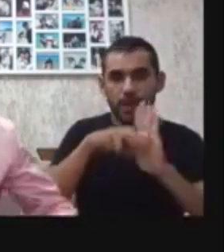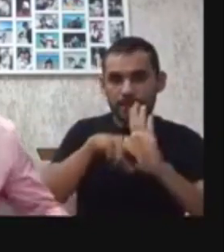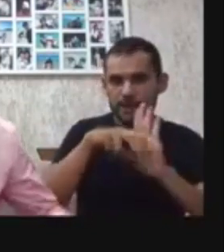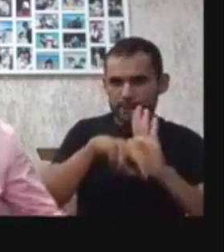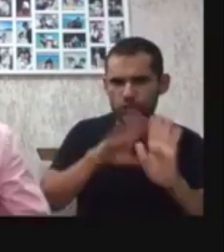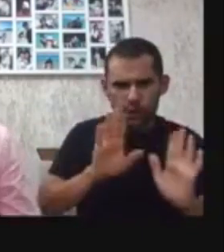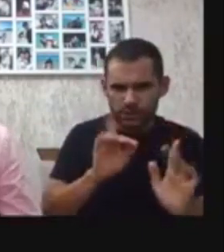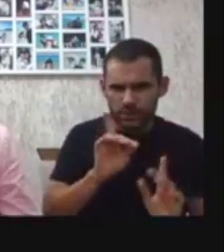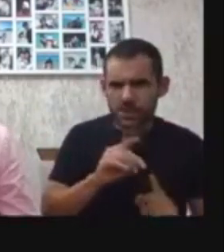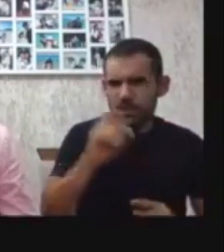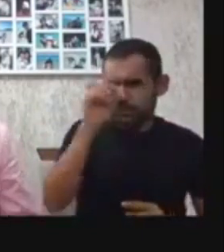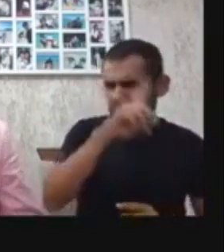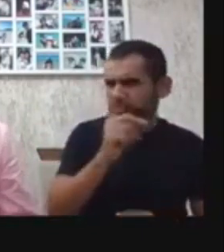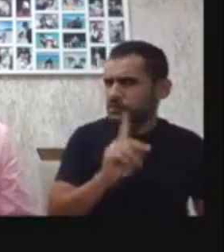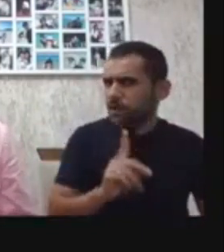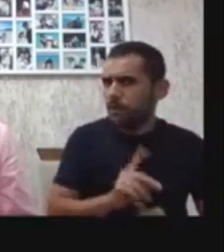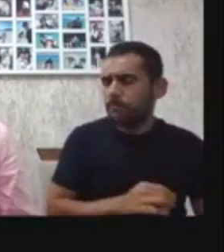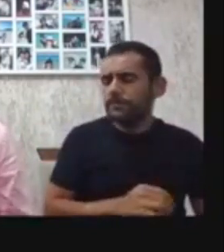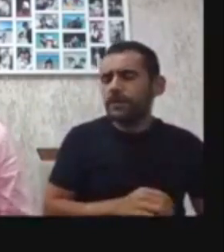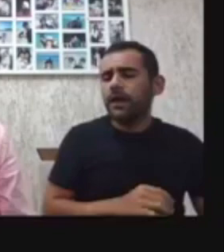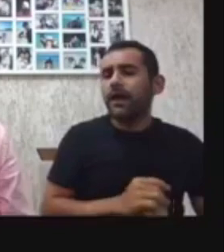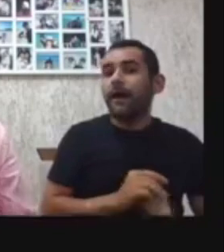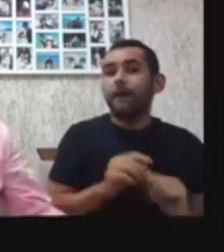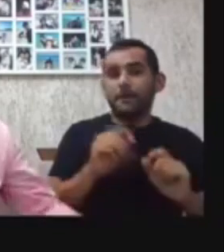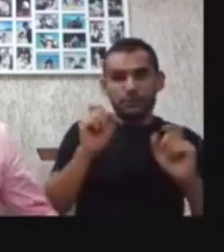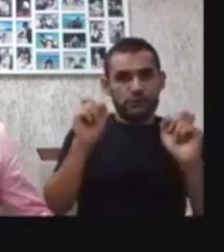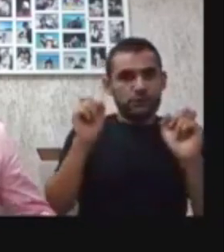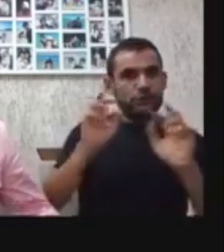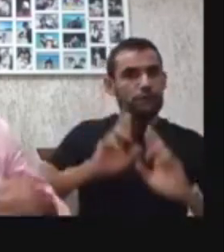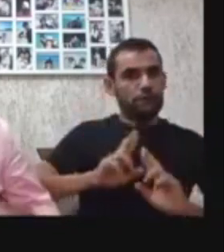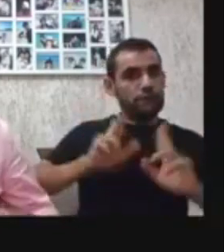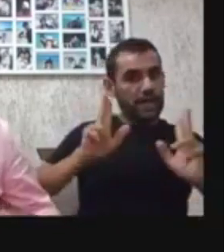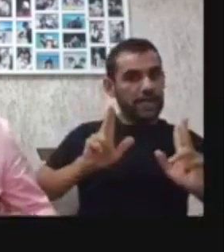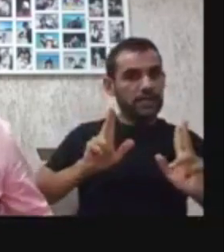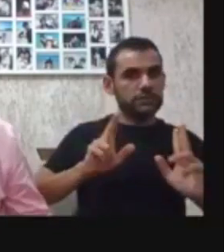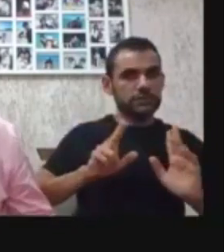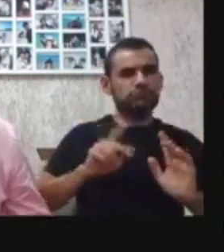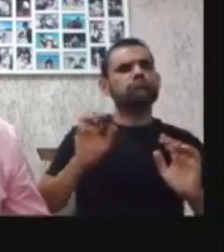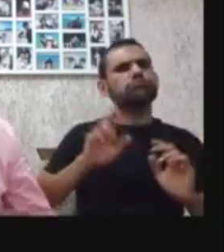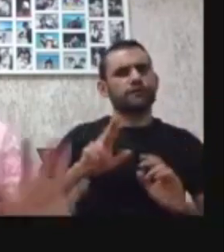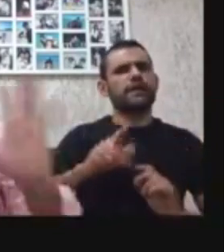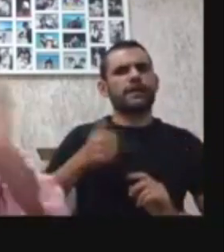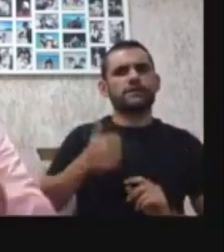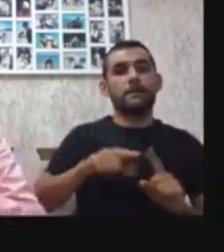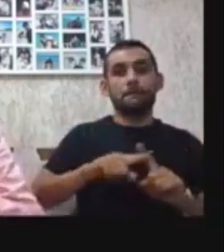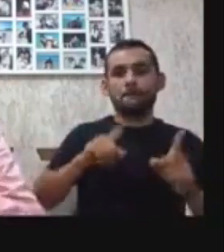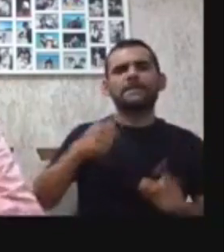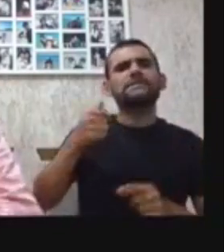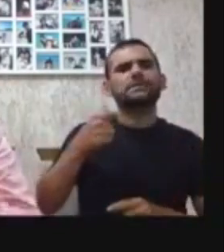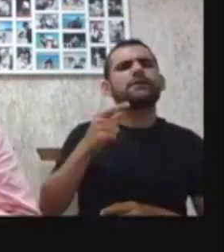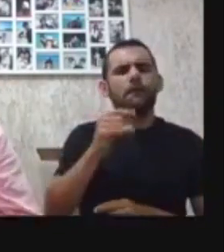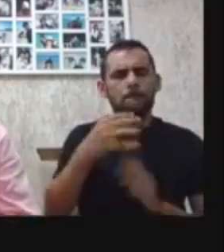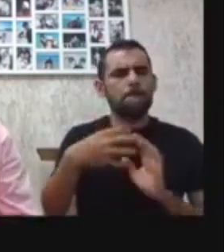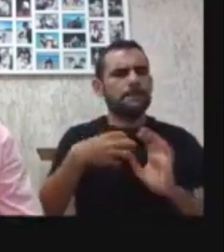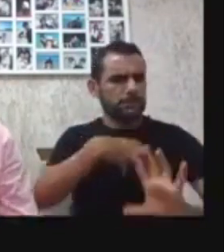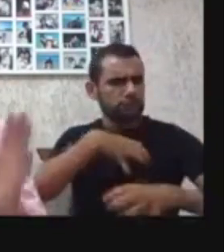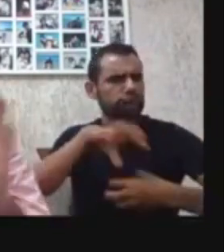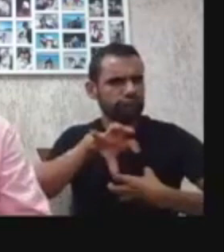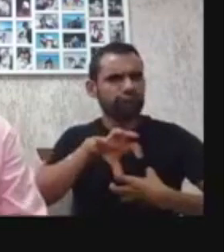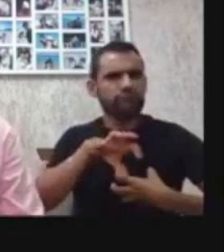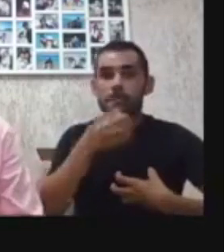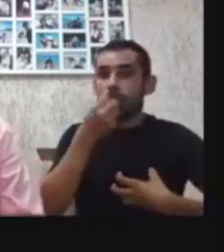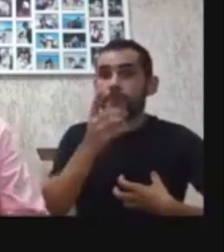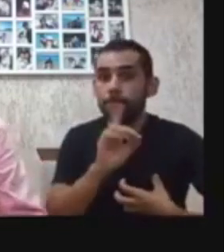de roda e tenta andar nela ali. É diferente, a pessoa que tem mobilidade, com a que não tem, é diferente. Mas já serve de exemplo. Não tá bom,